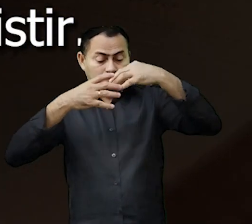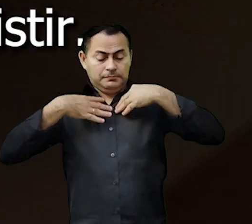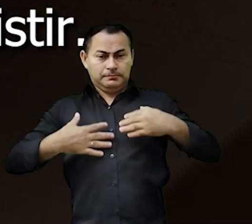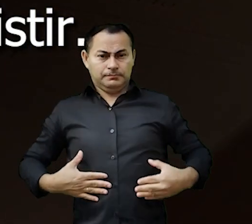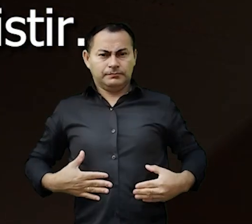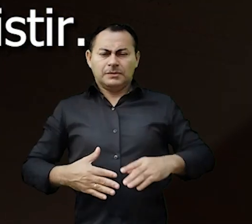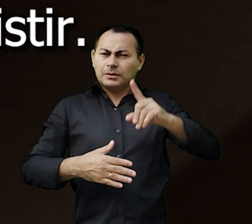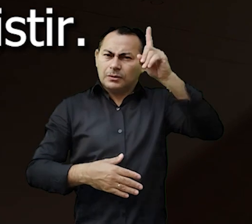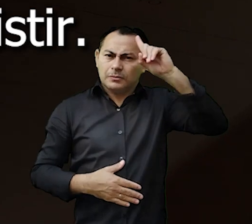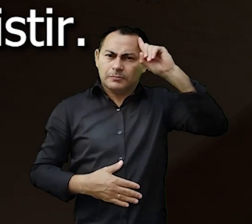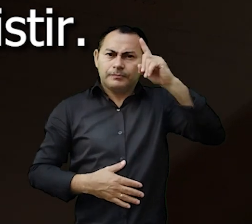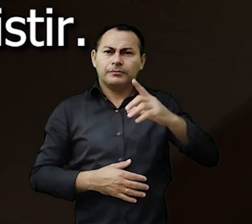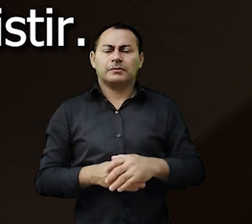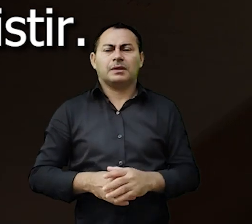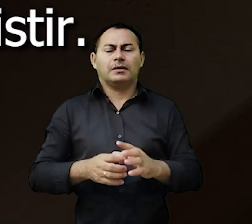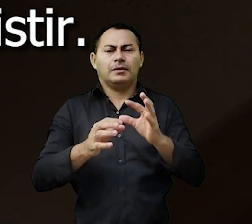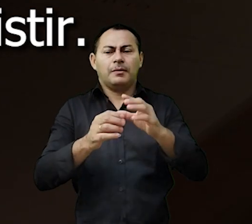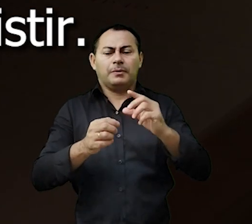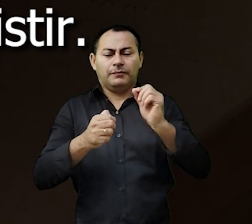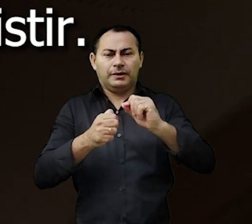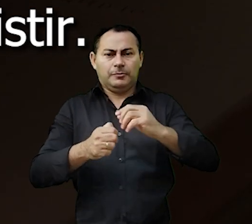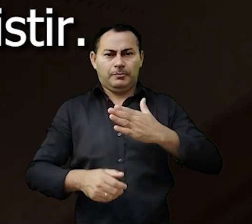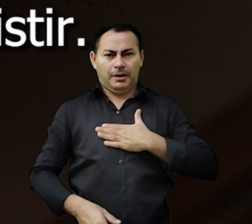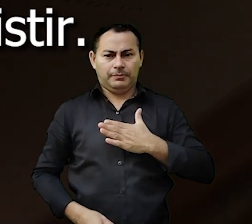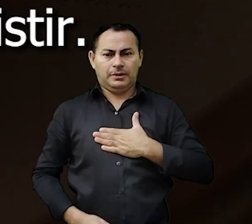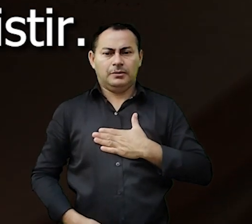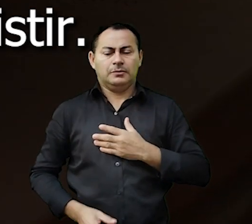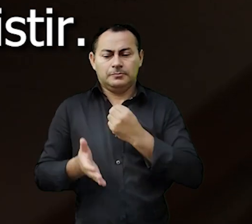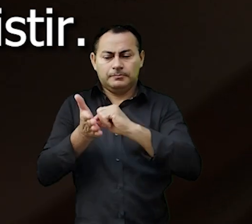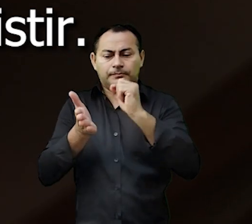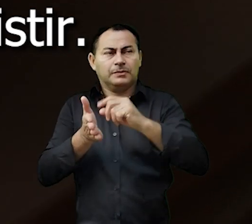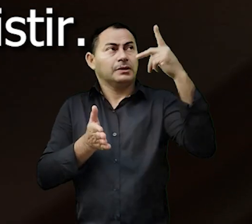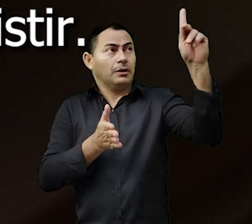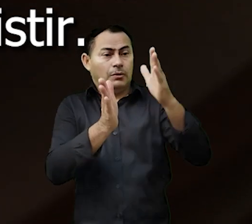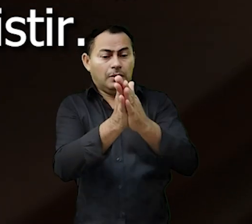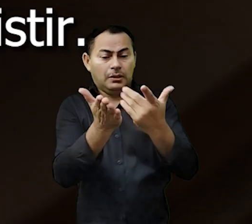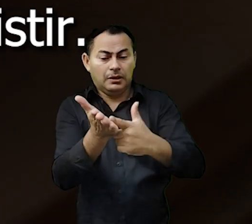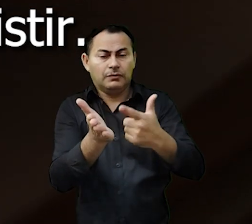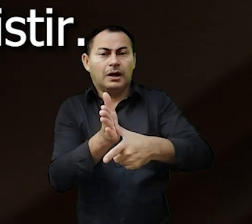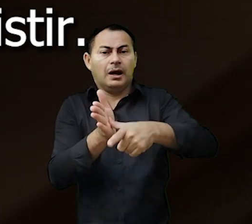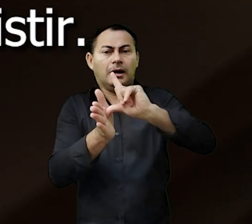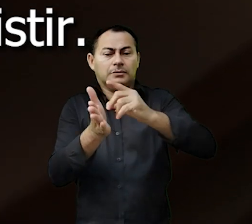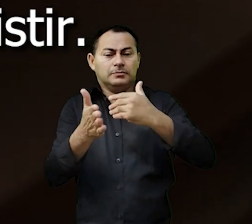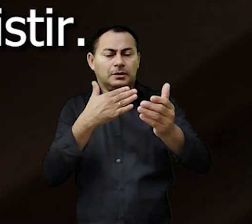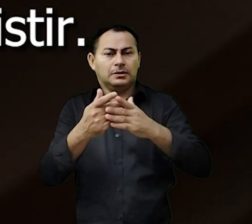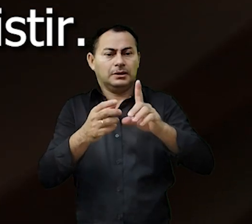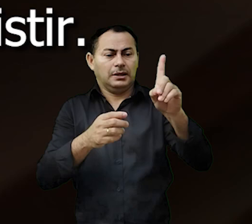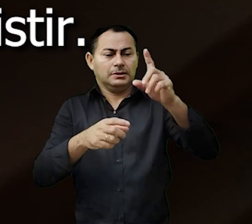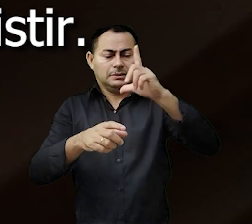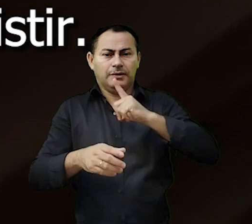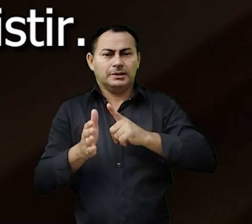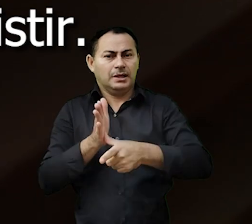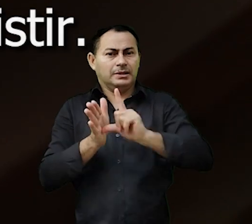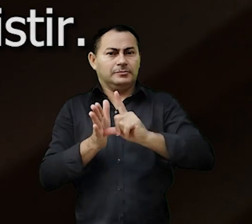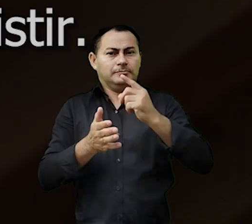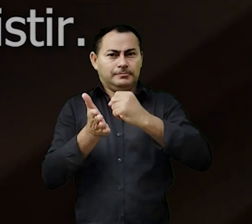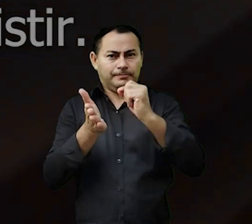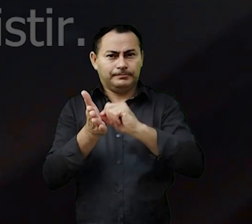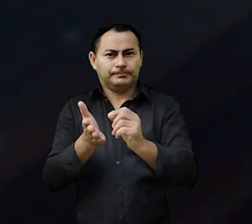embrião. Todos os dias determinados para mim foram escritos no teu livro antes de qualquer deles